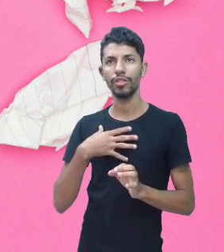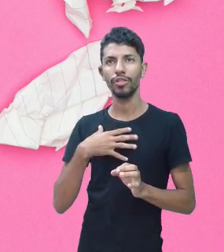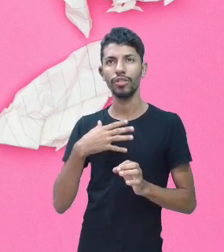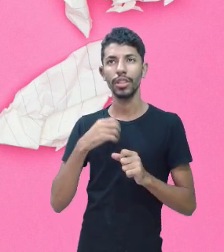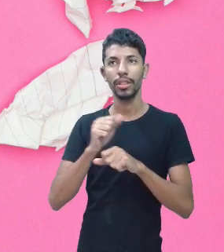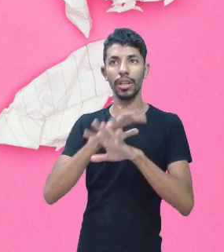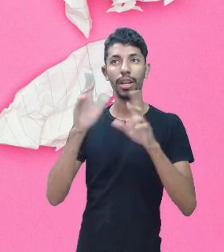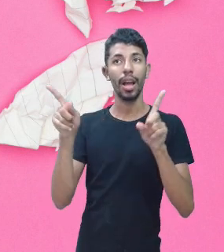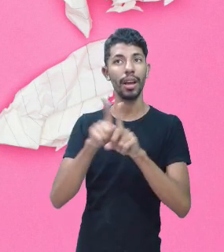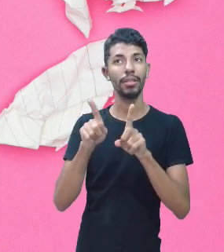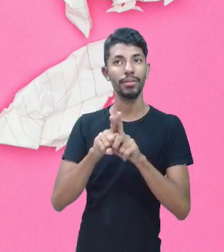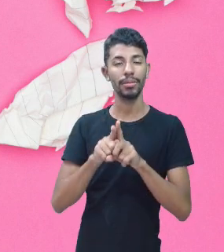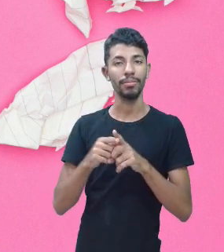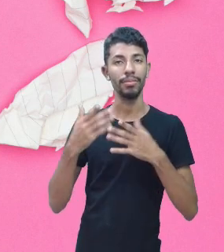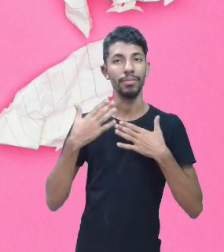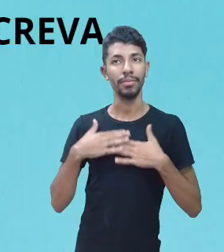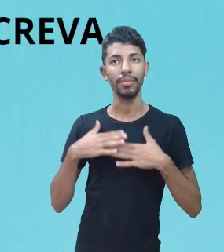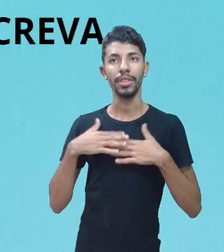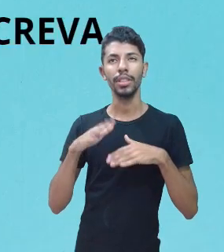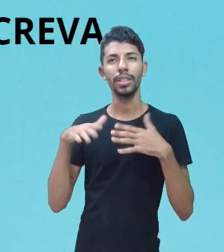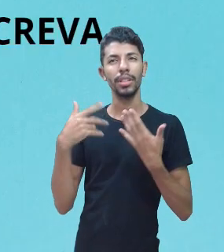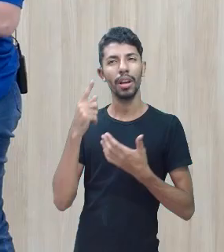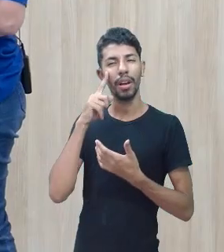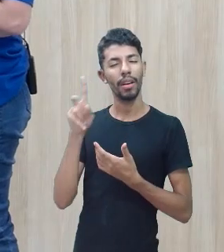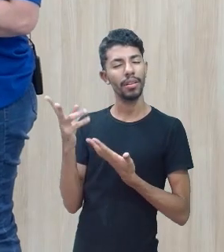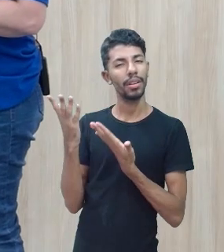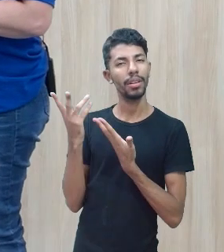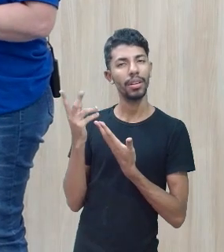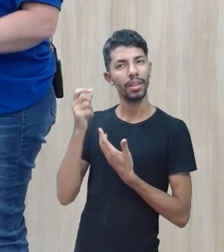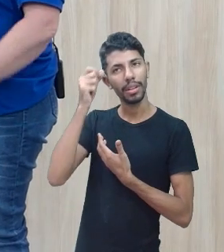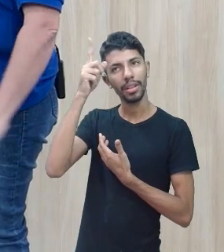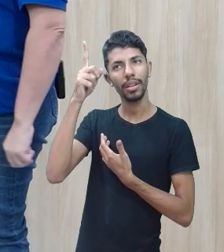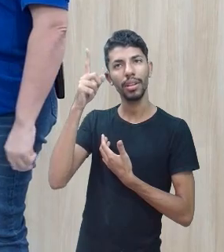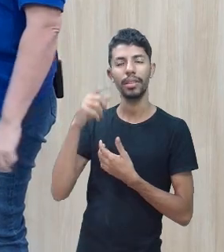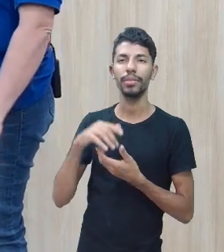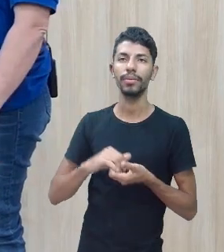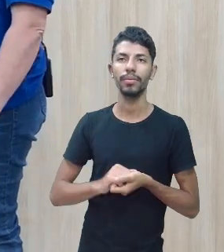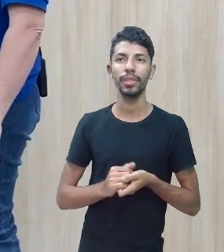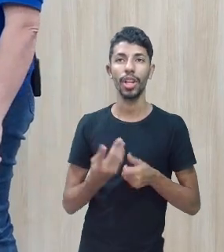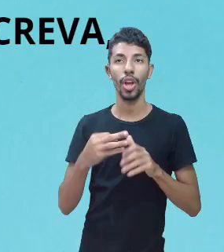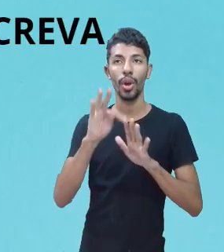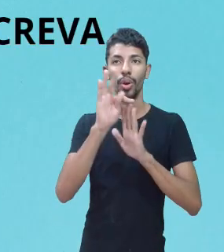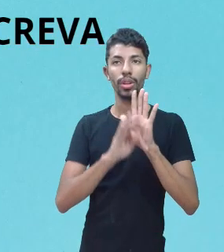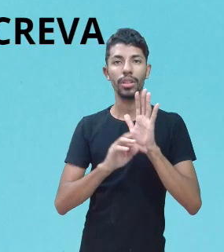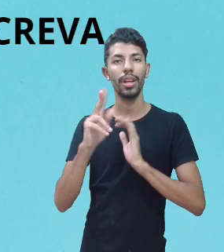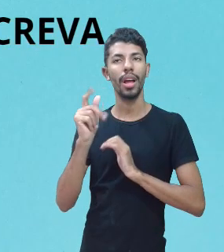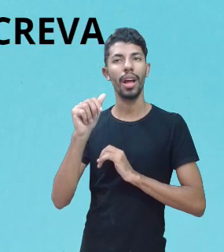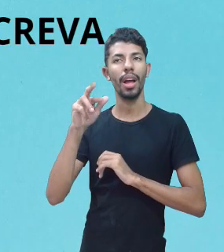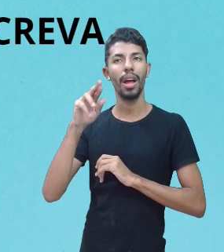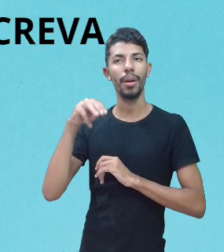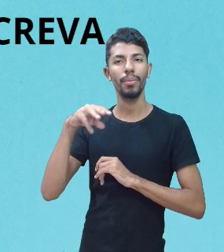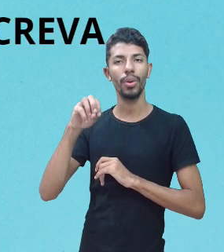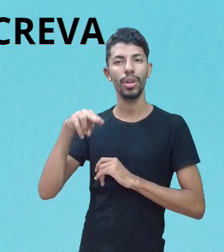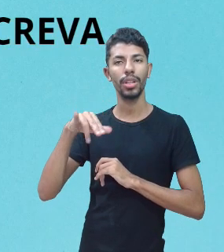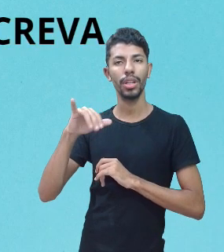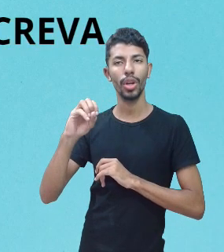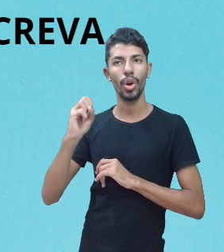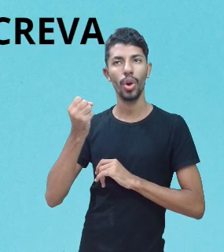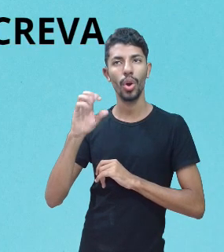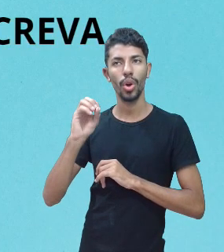harmoniosa. Então, olha aí a ideia. Um texto harmonioso é o resultado de um trabalho com